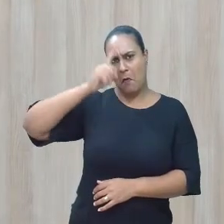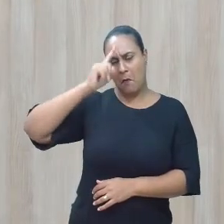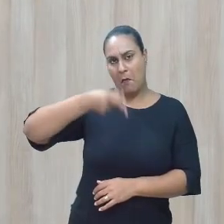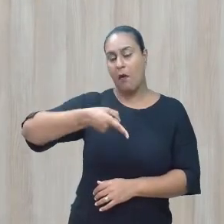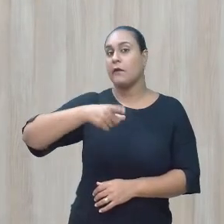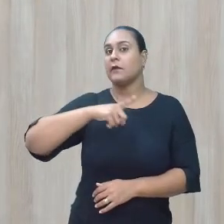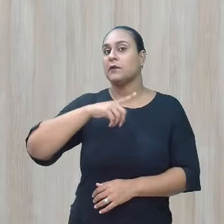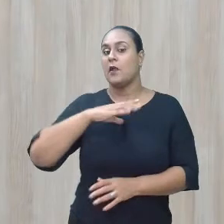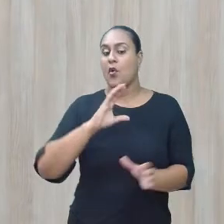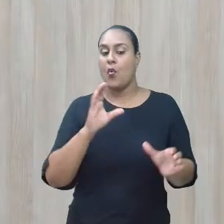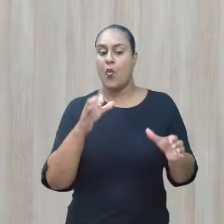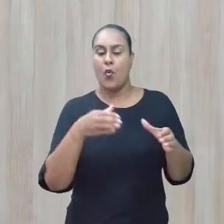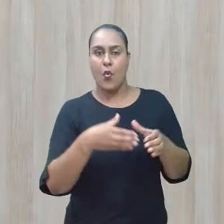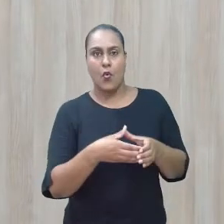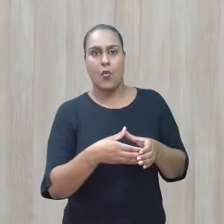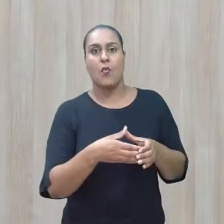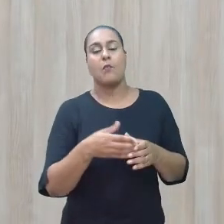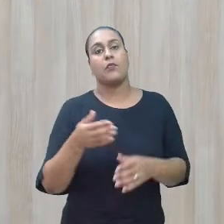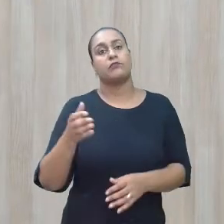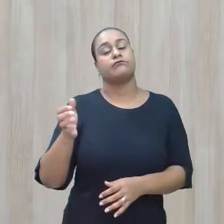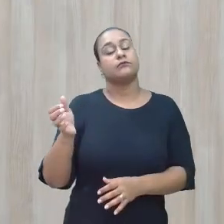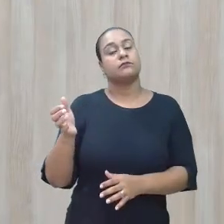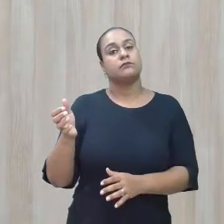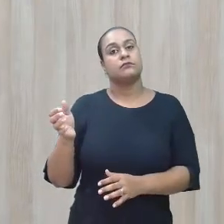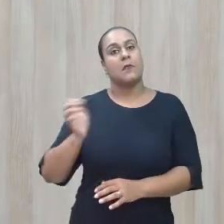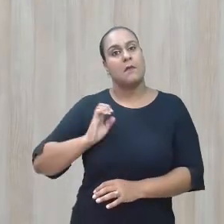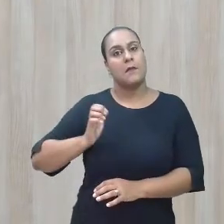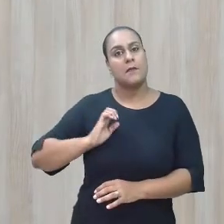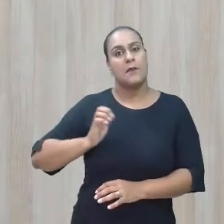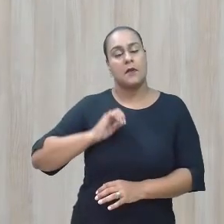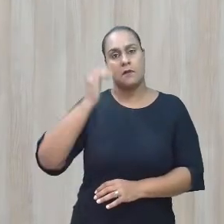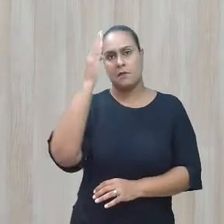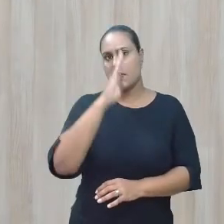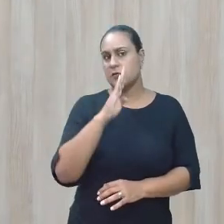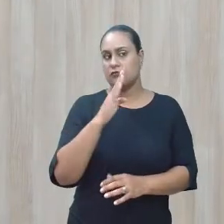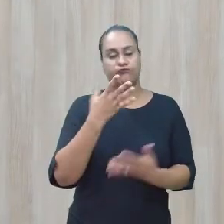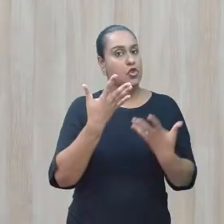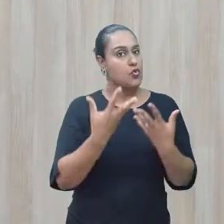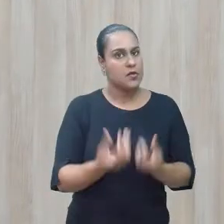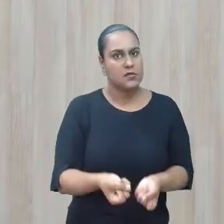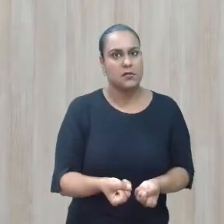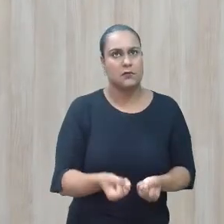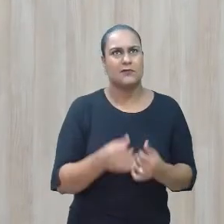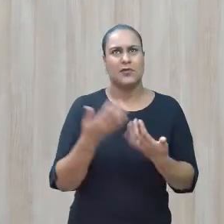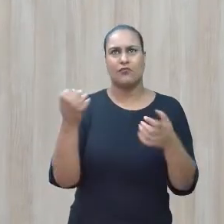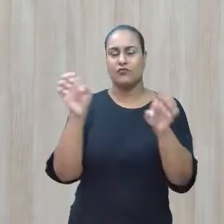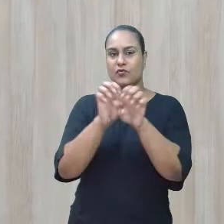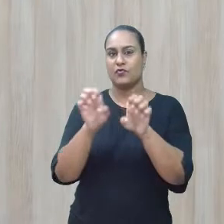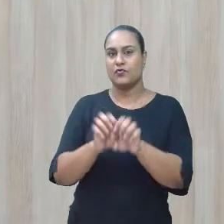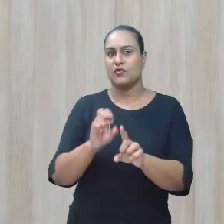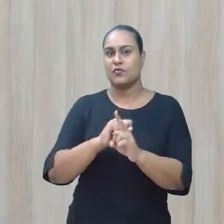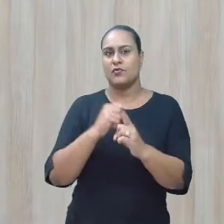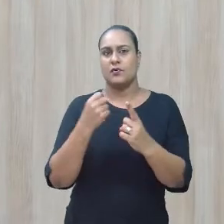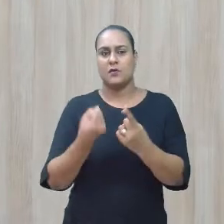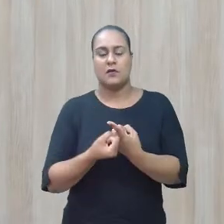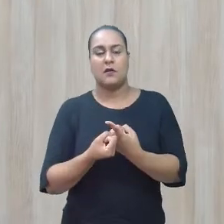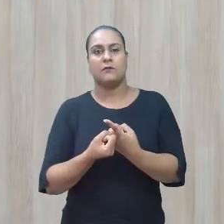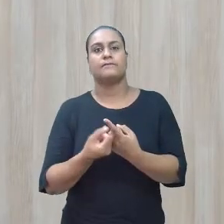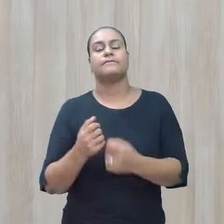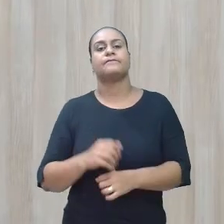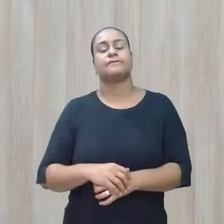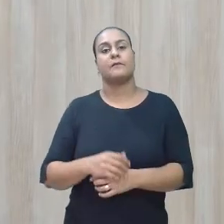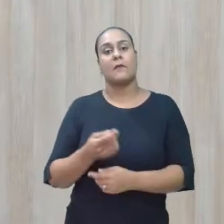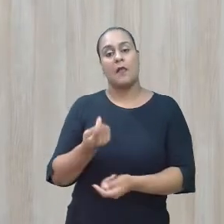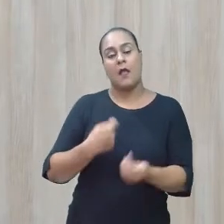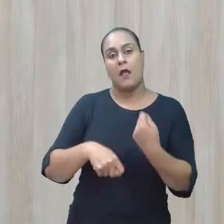contas não atendeu a todos os interesses dela, embora a estrutura social, econômica, política, né,